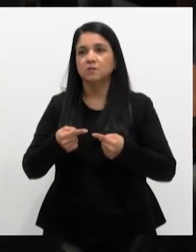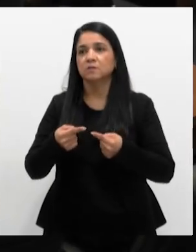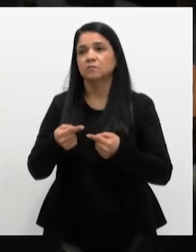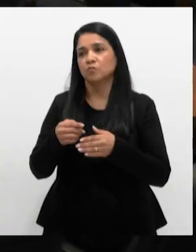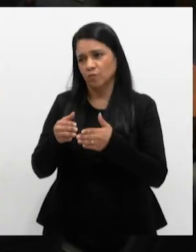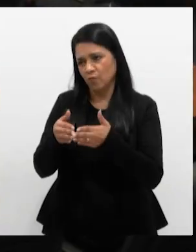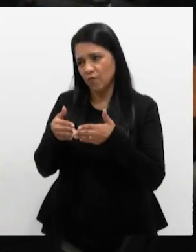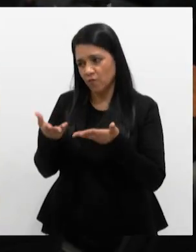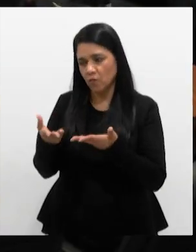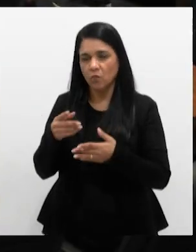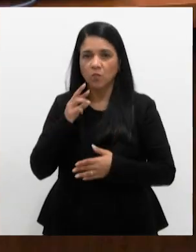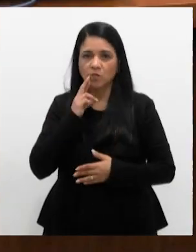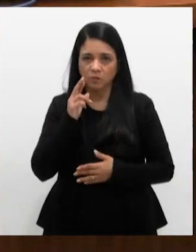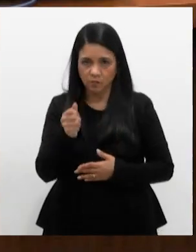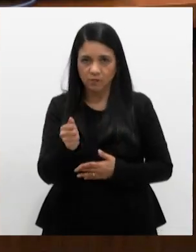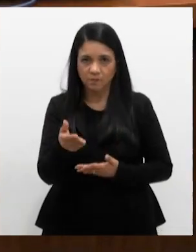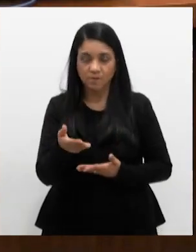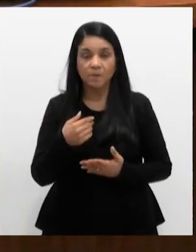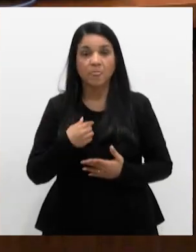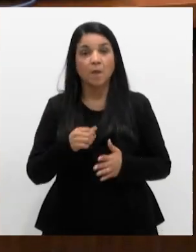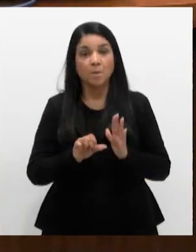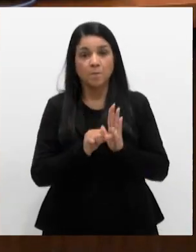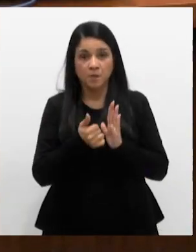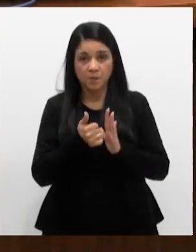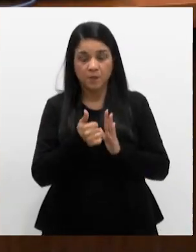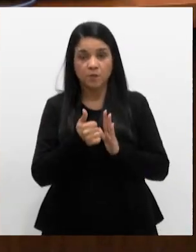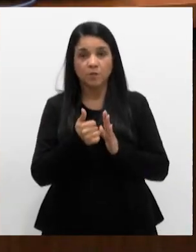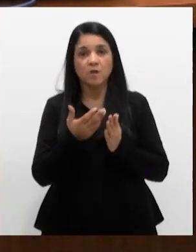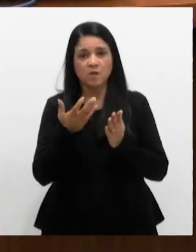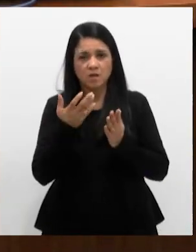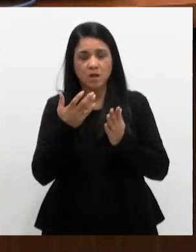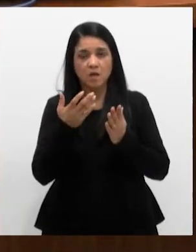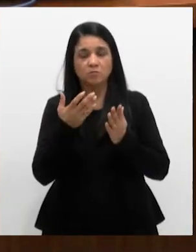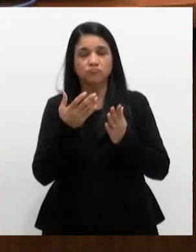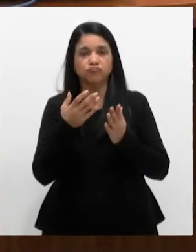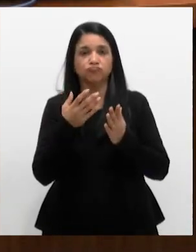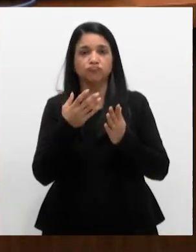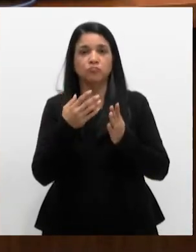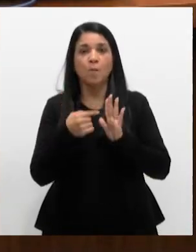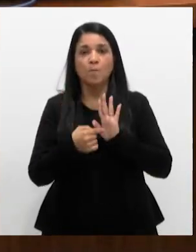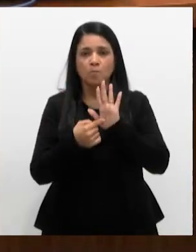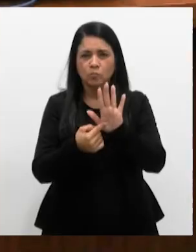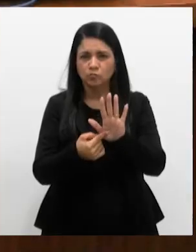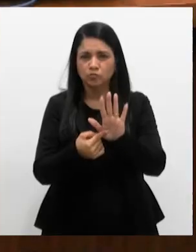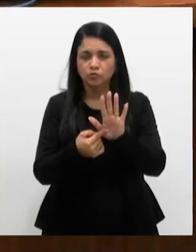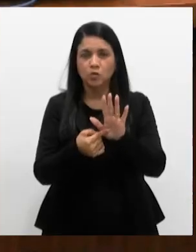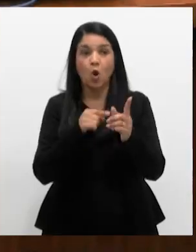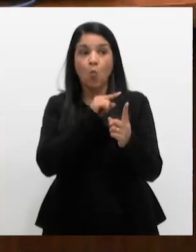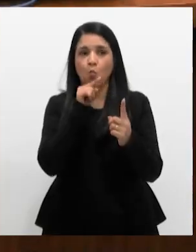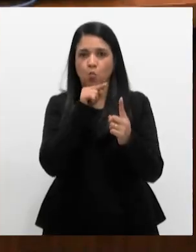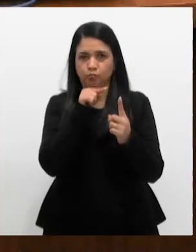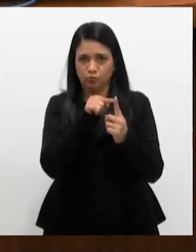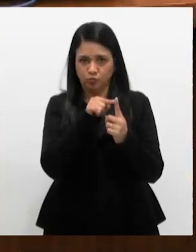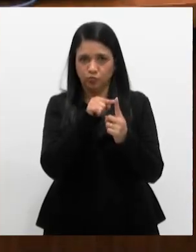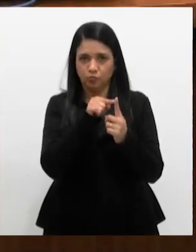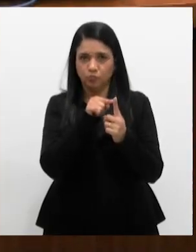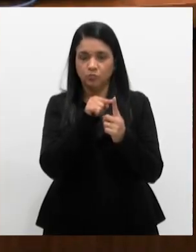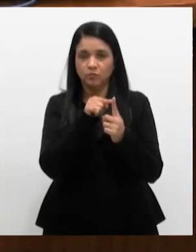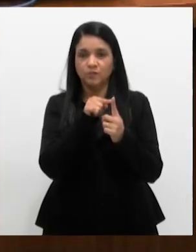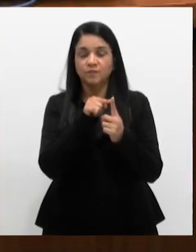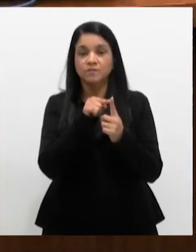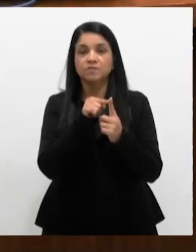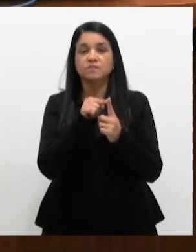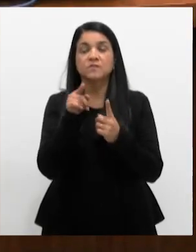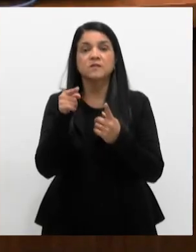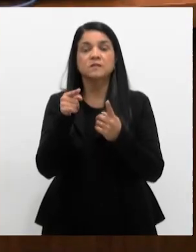Amorim. Presidente, em primeiro lugar, eu queria destacar aqui de forma objetiva que Vossa Excelência